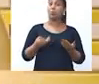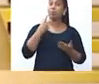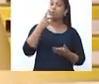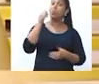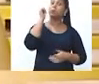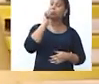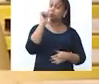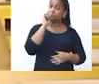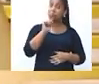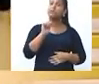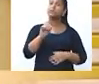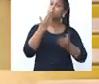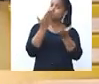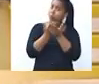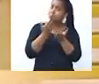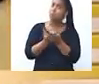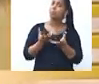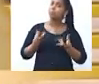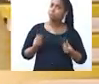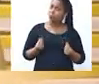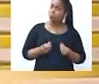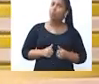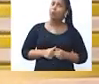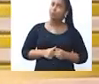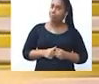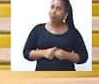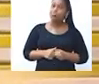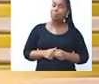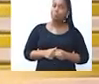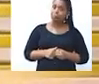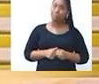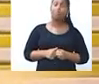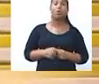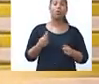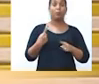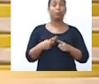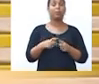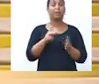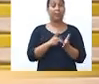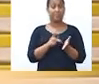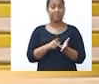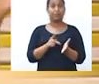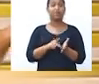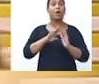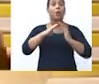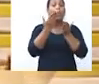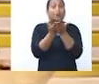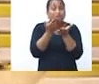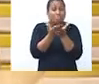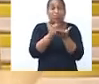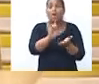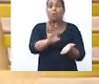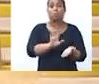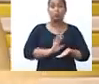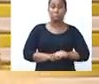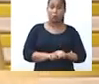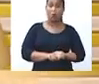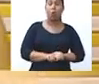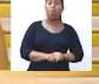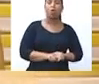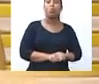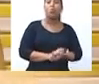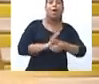as meninas que estudem bastante, não é? Na verdade, eu penso que o estudar só não é